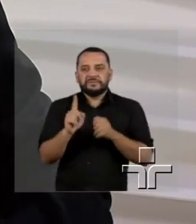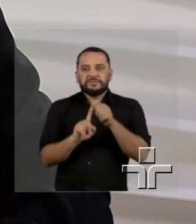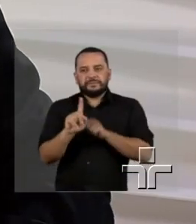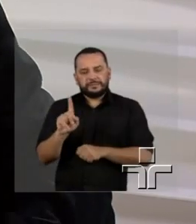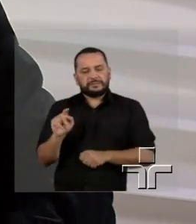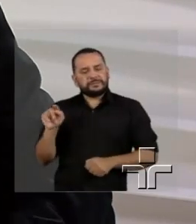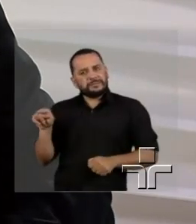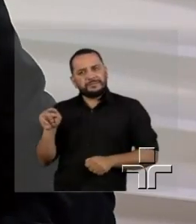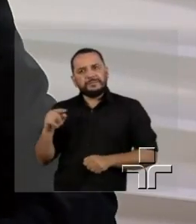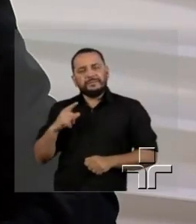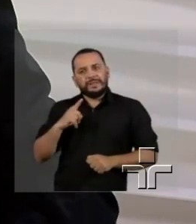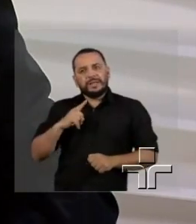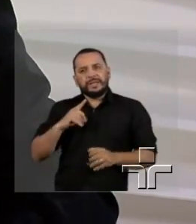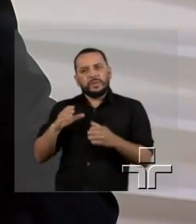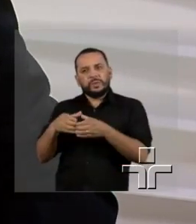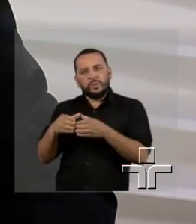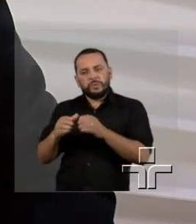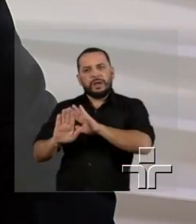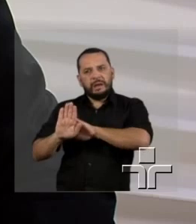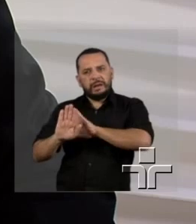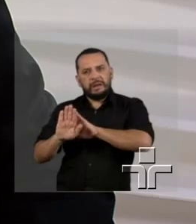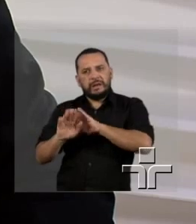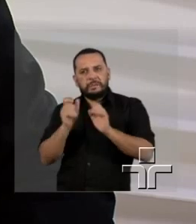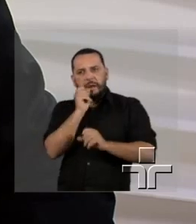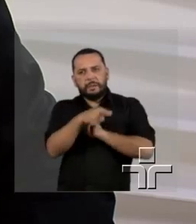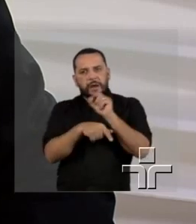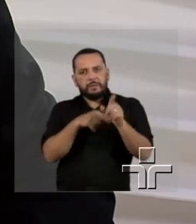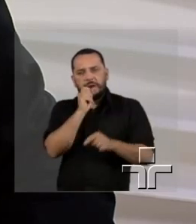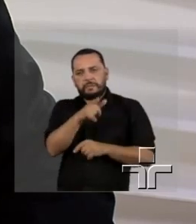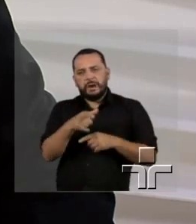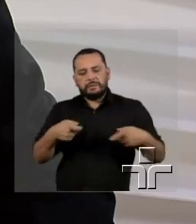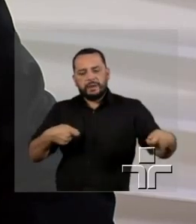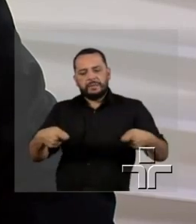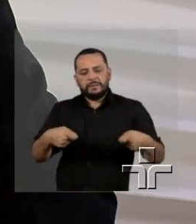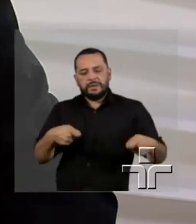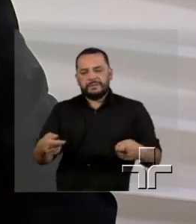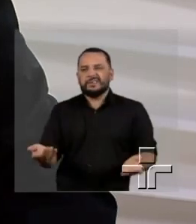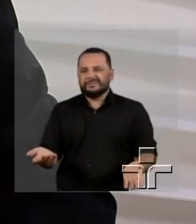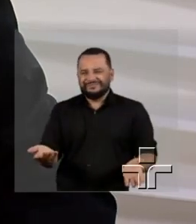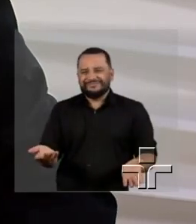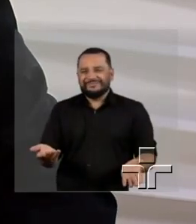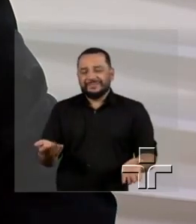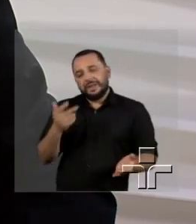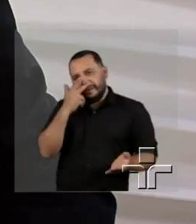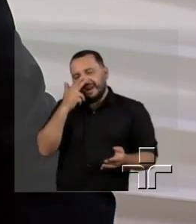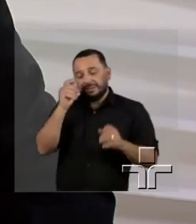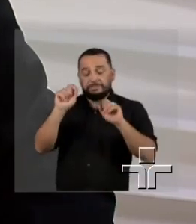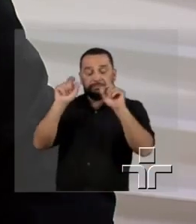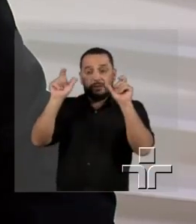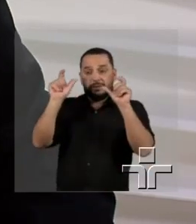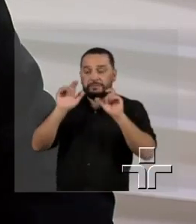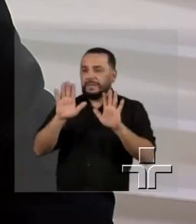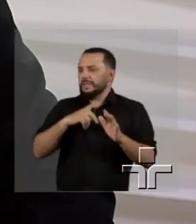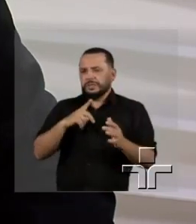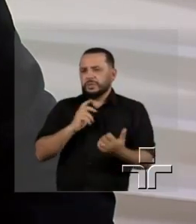Bom, em primeiro lugar, eu agradeço o convite, a oportunidade de estar aqui com vocês. E a minha